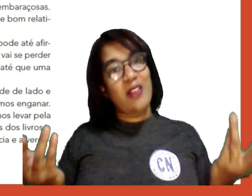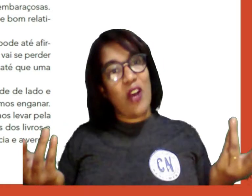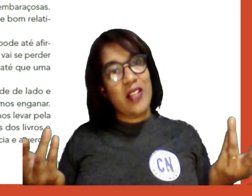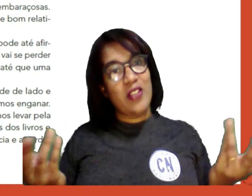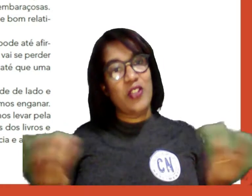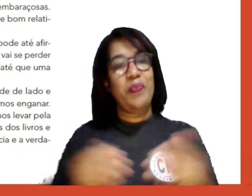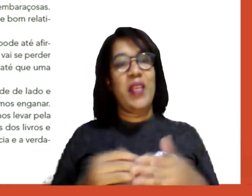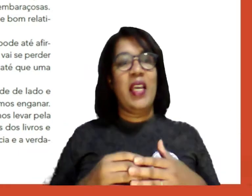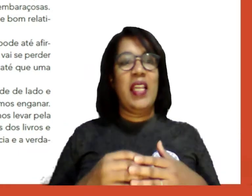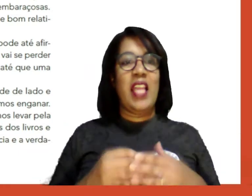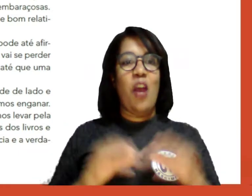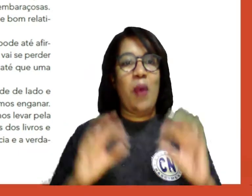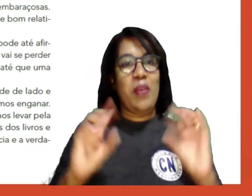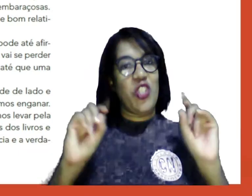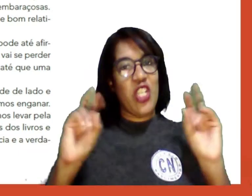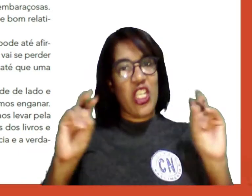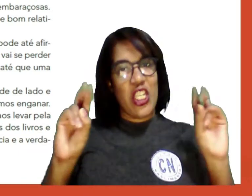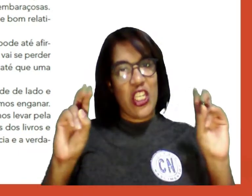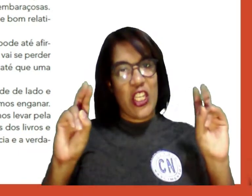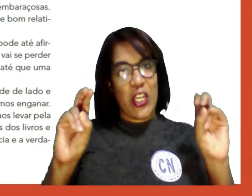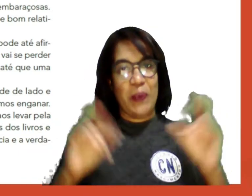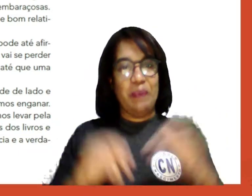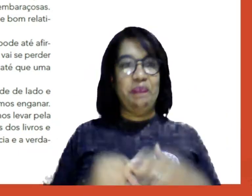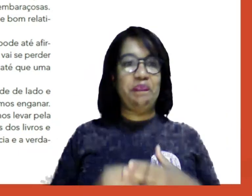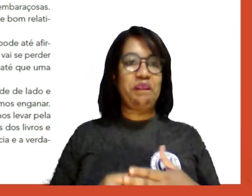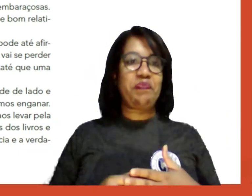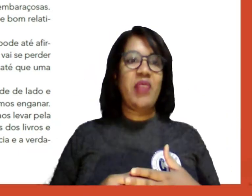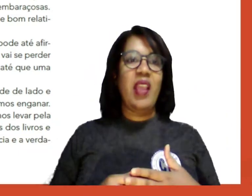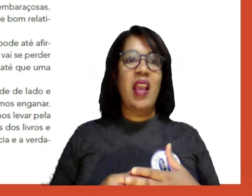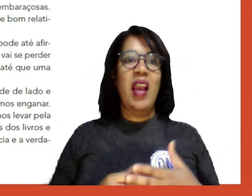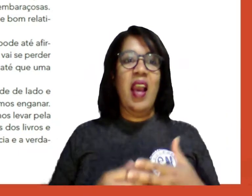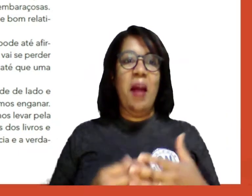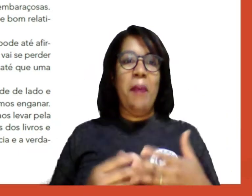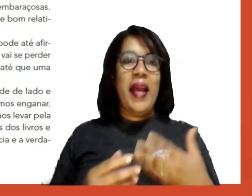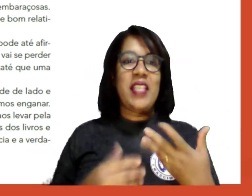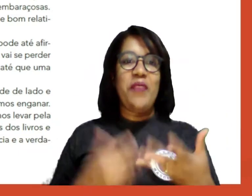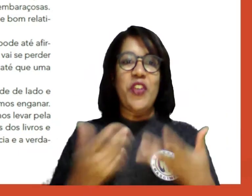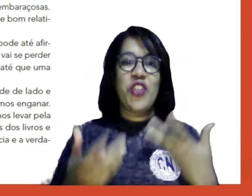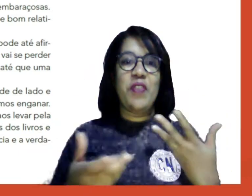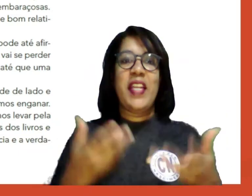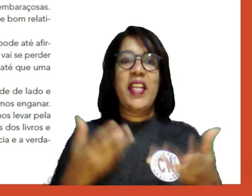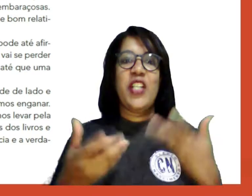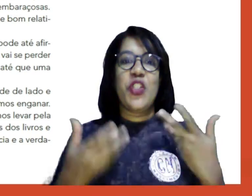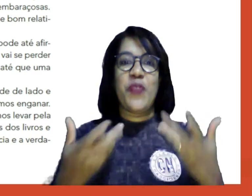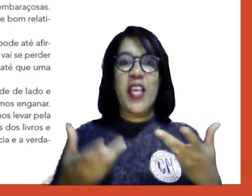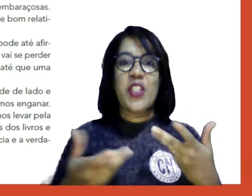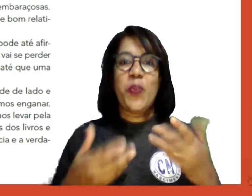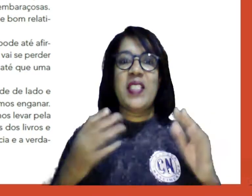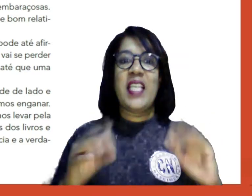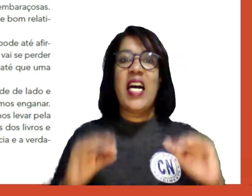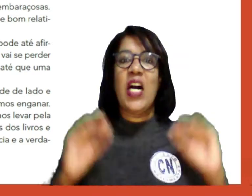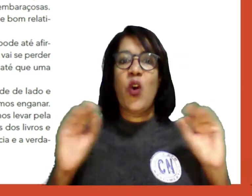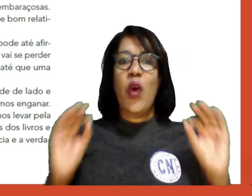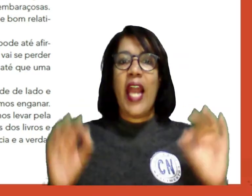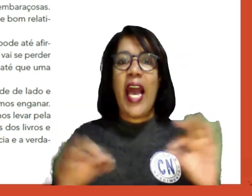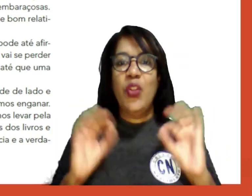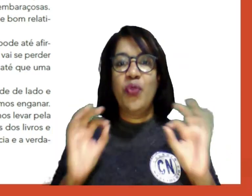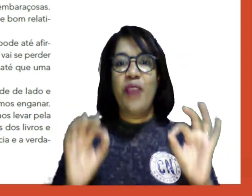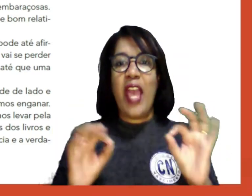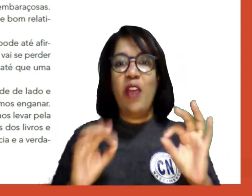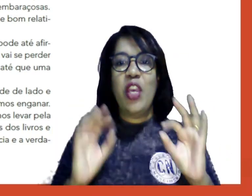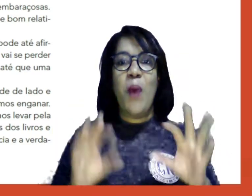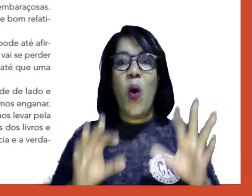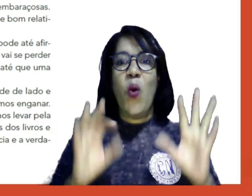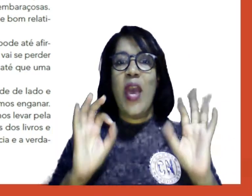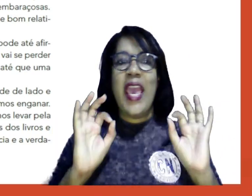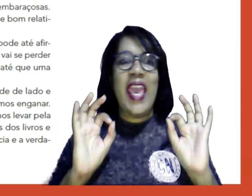situações embaraçosas, né? Uma mentirinha. Para ser efetiva, a verdade às vezes precisa ancorar